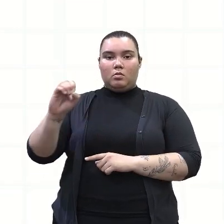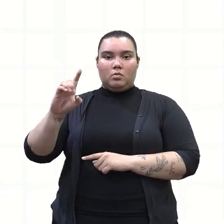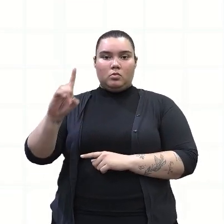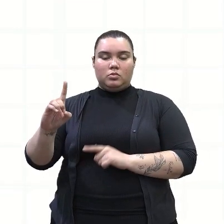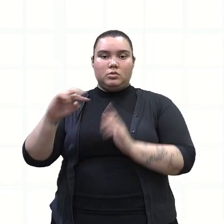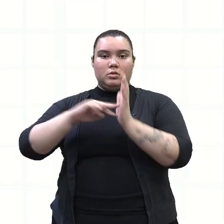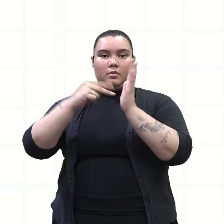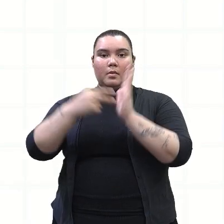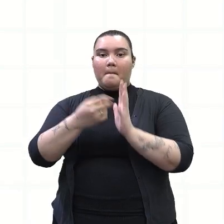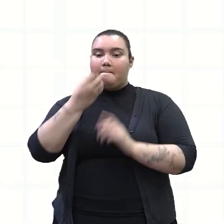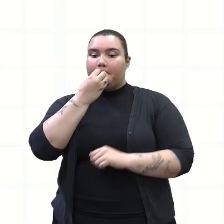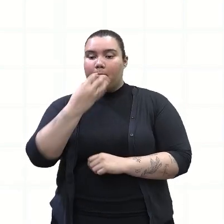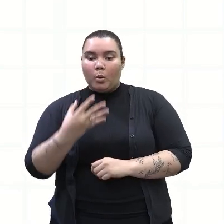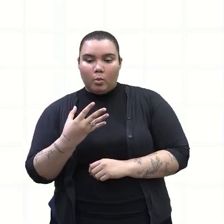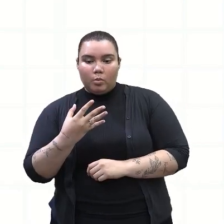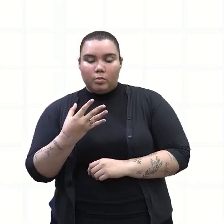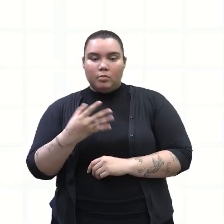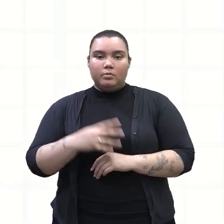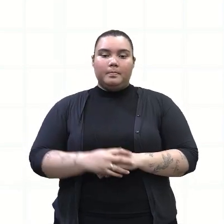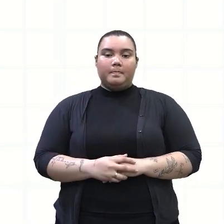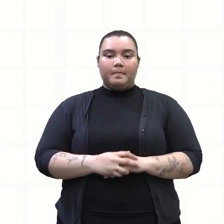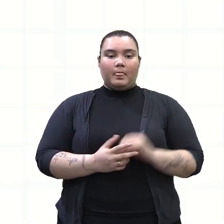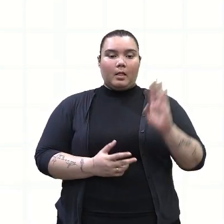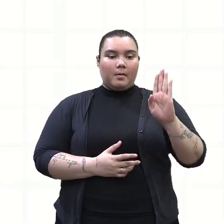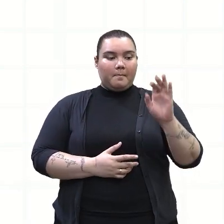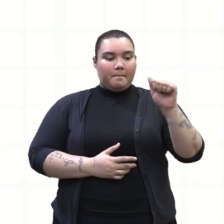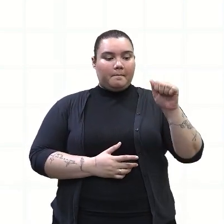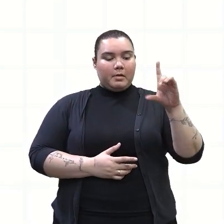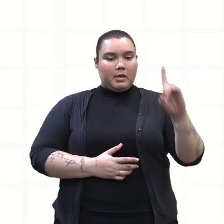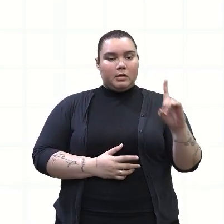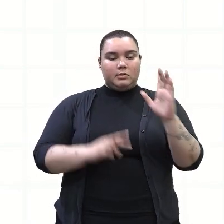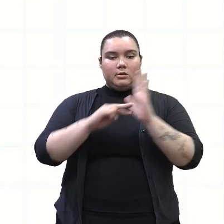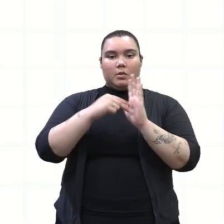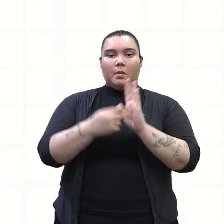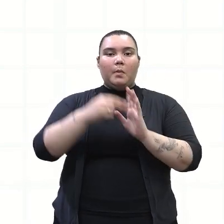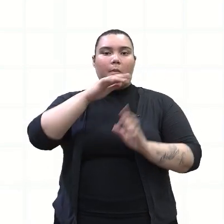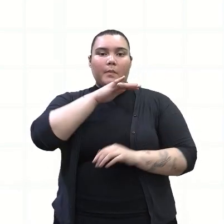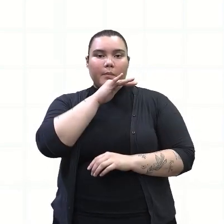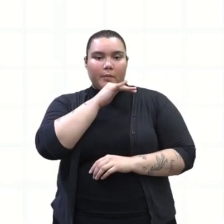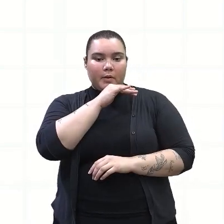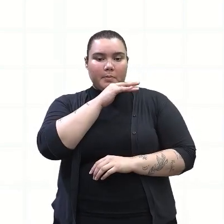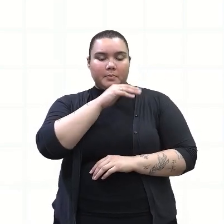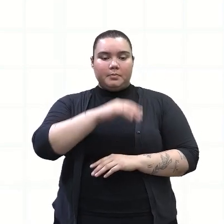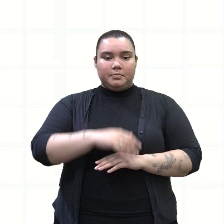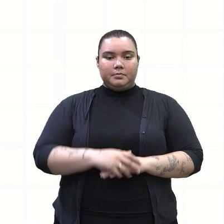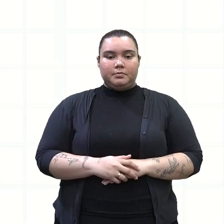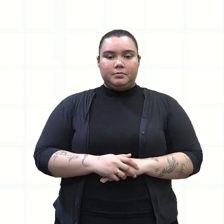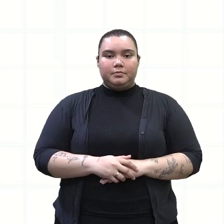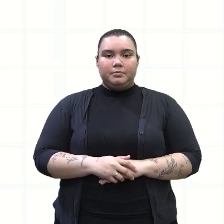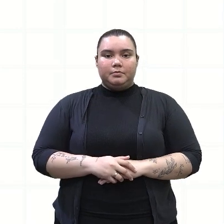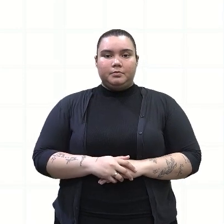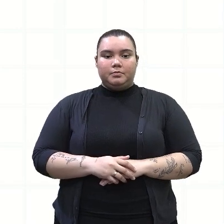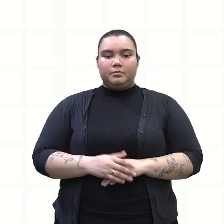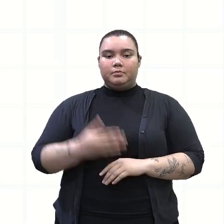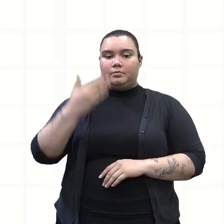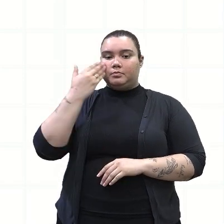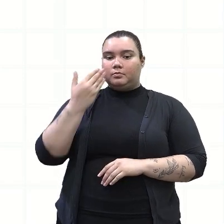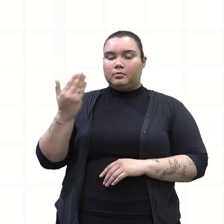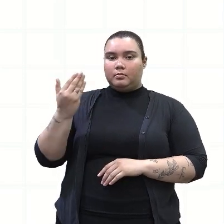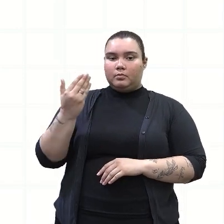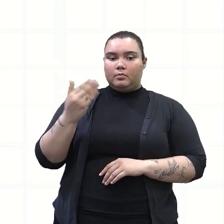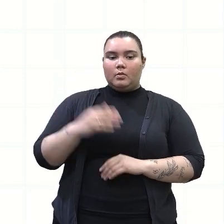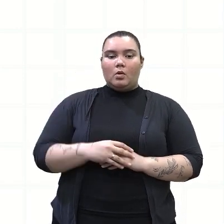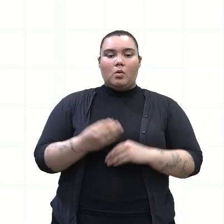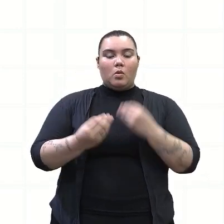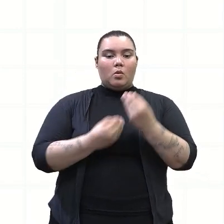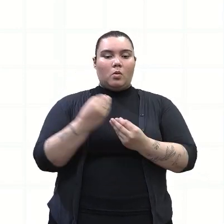significa bom, good, e bad, né, que significa ruim, ok? Então, como é que é o superlativo deles? Como é que é a